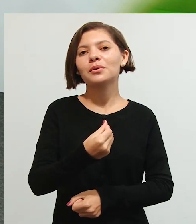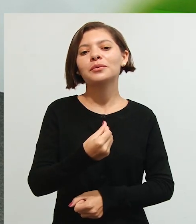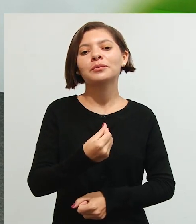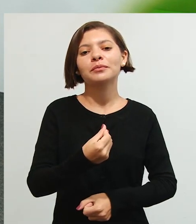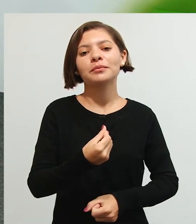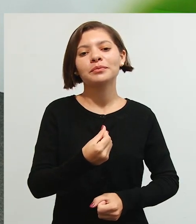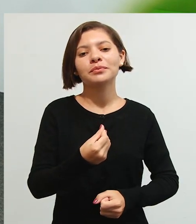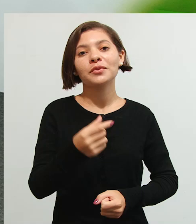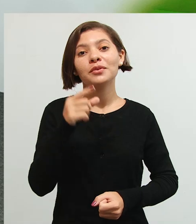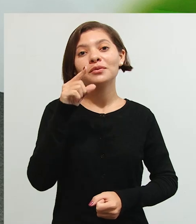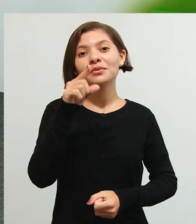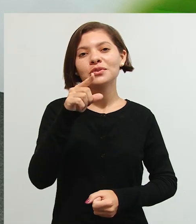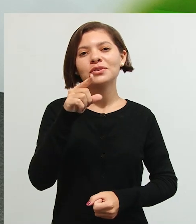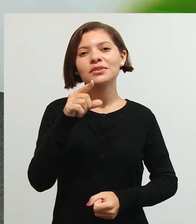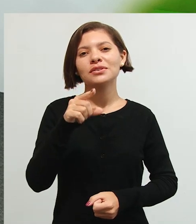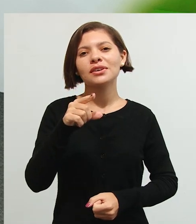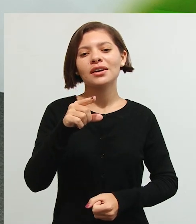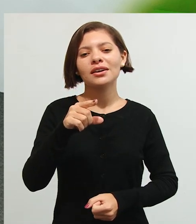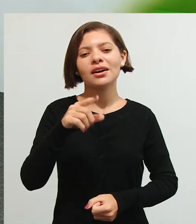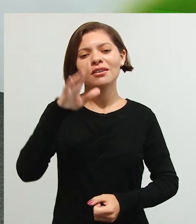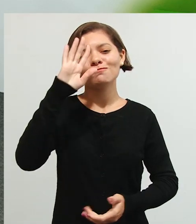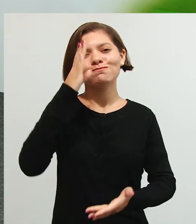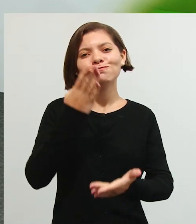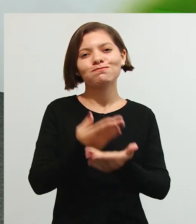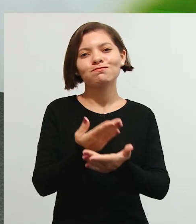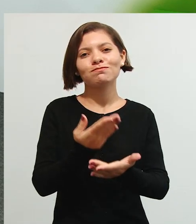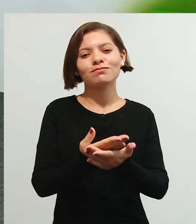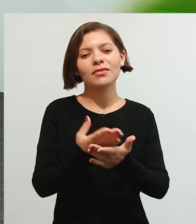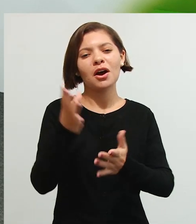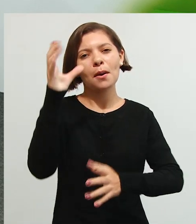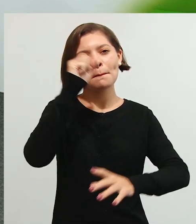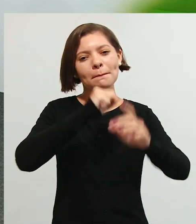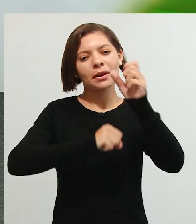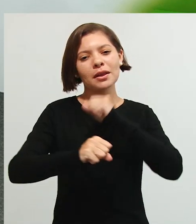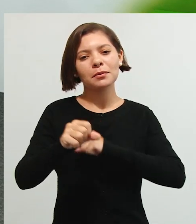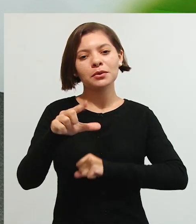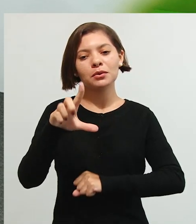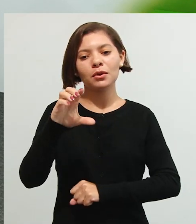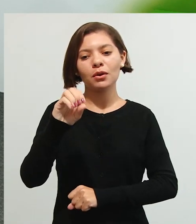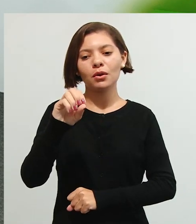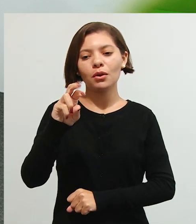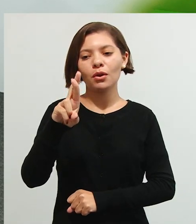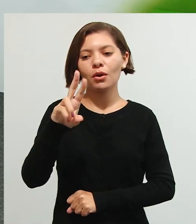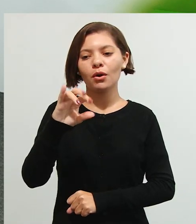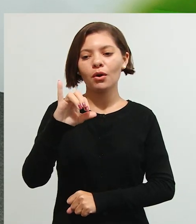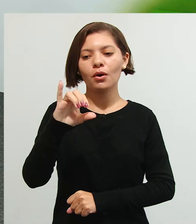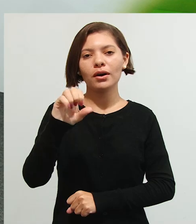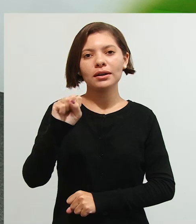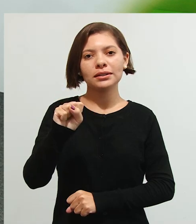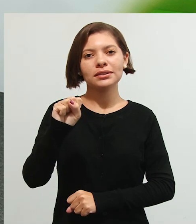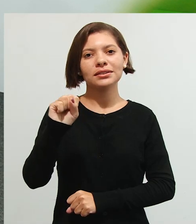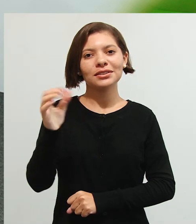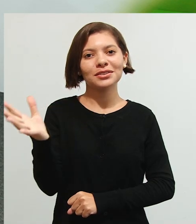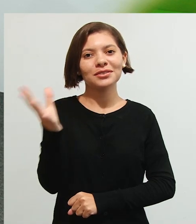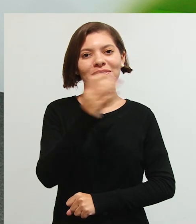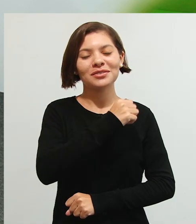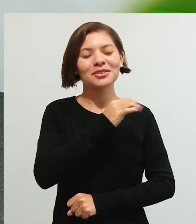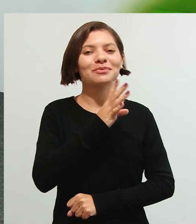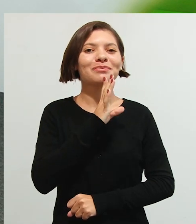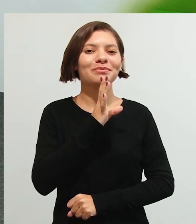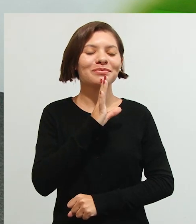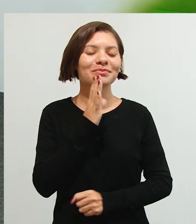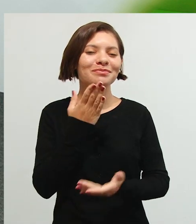que você, com certeza, vai aprender muito com ele. Loris Malaguzzi. Então, vamos conhecer um pouco mais